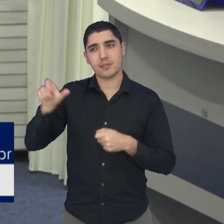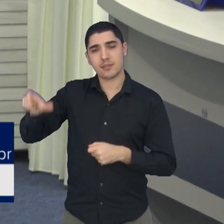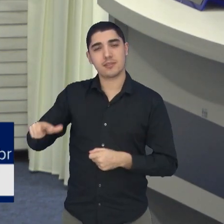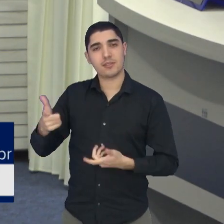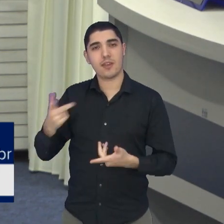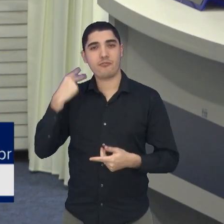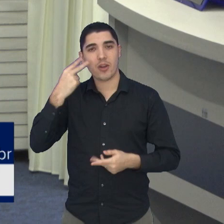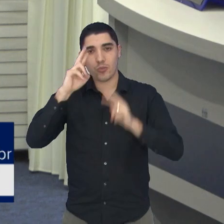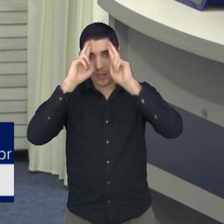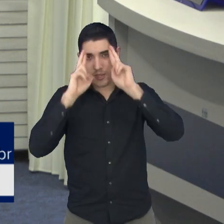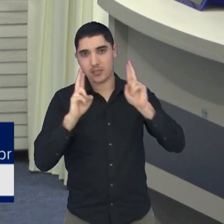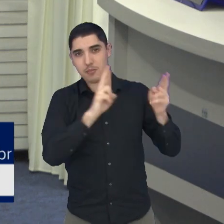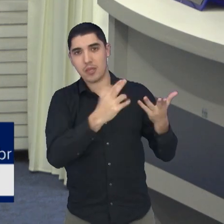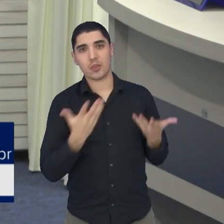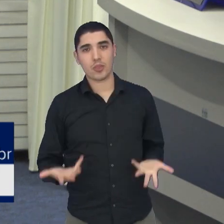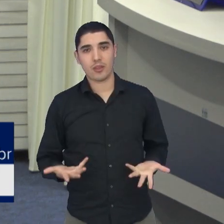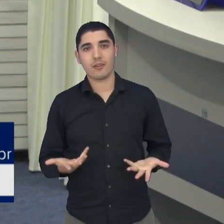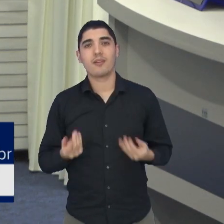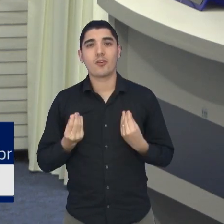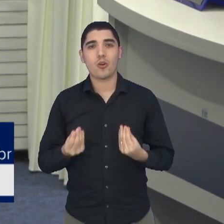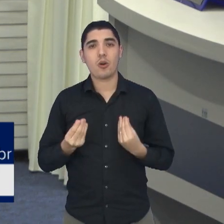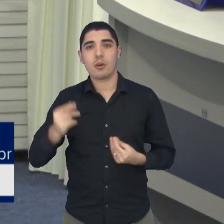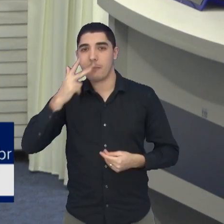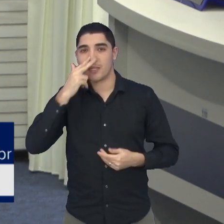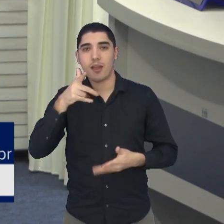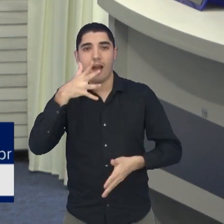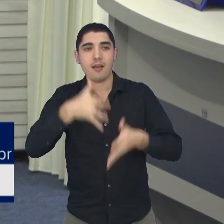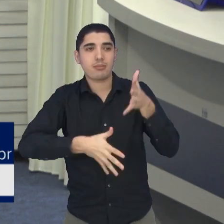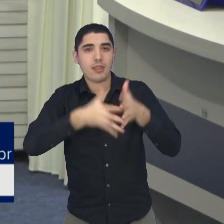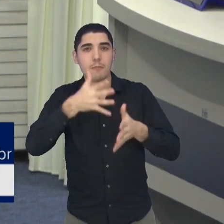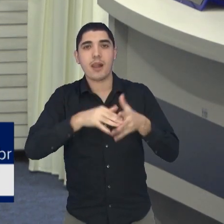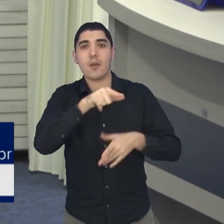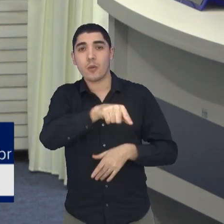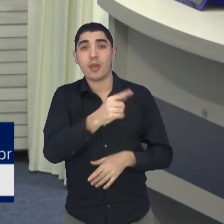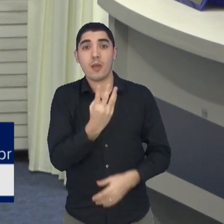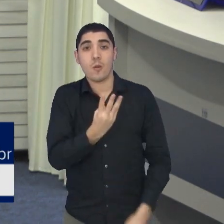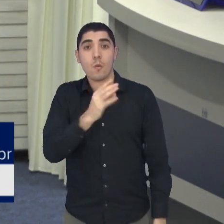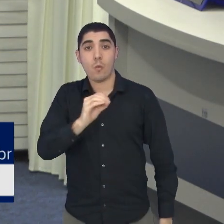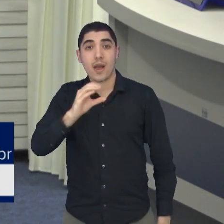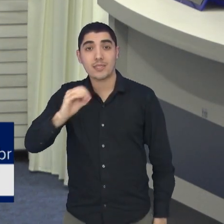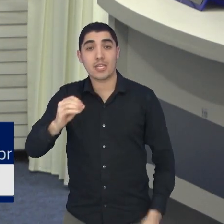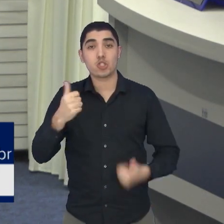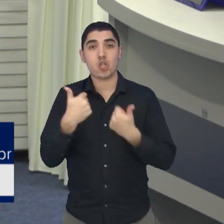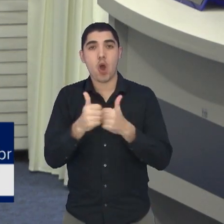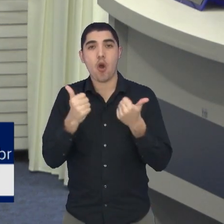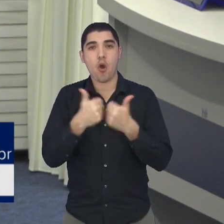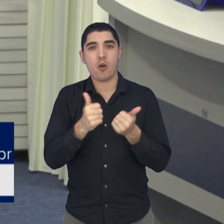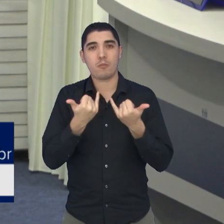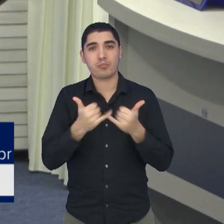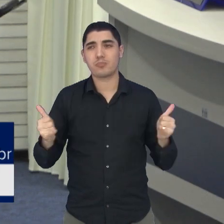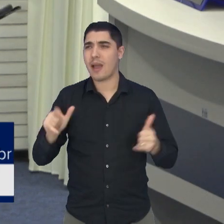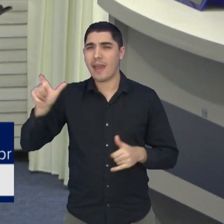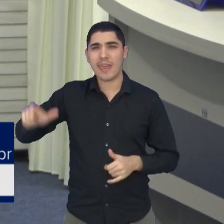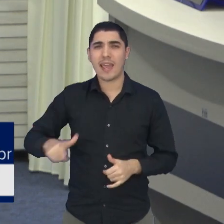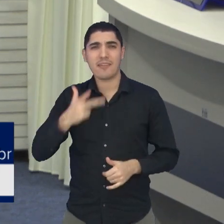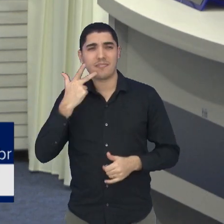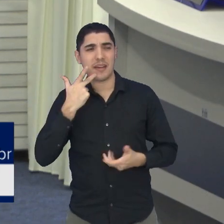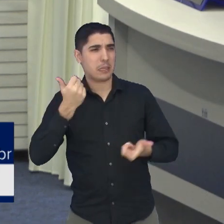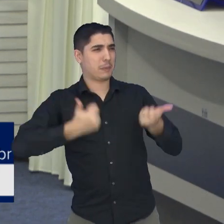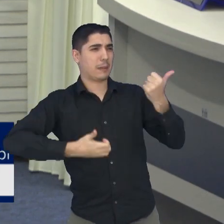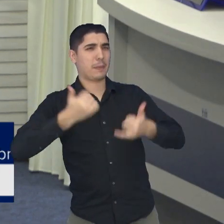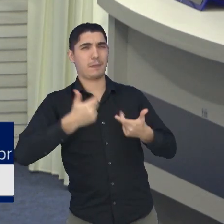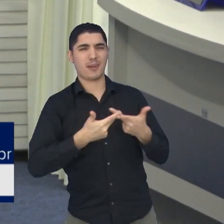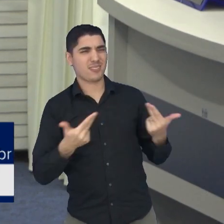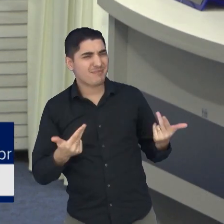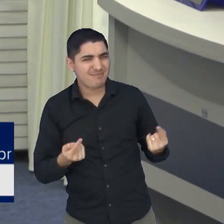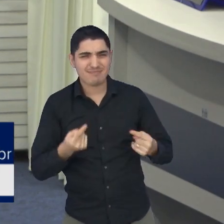respeito, de ter filas, mas atrapalham um processo de 400 ônibus elétricos e vem falar que é totalmente contraditório, né? É um